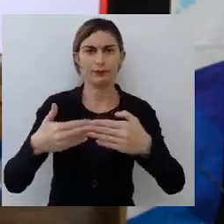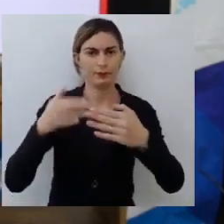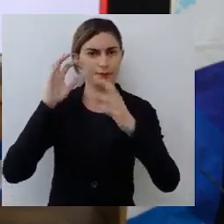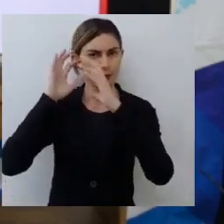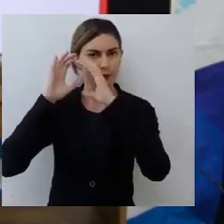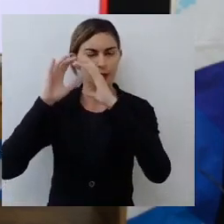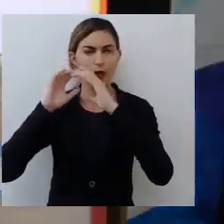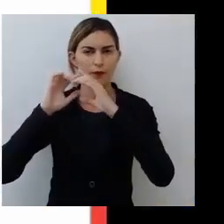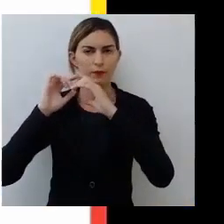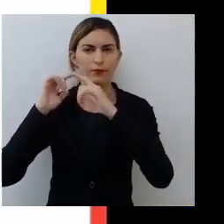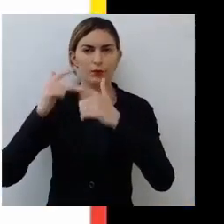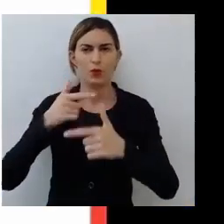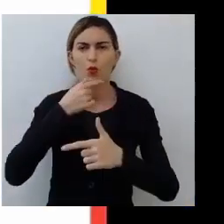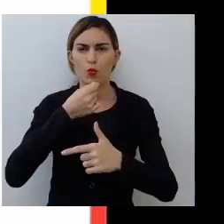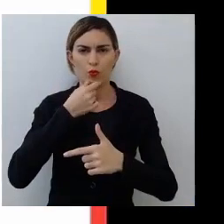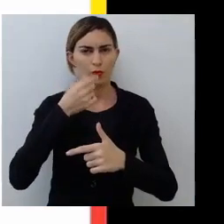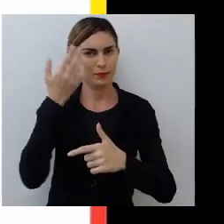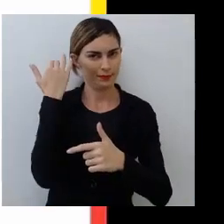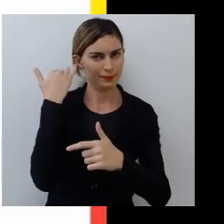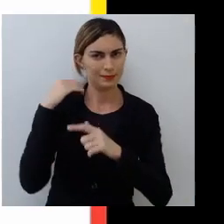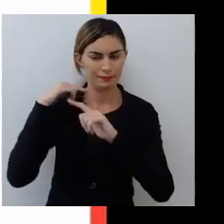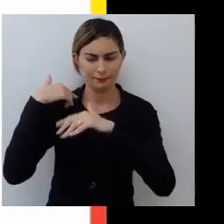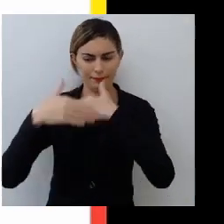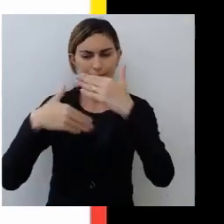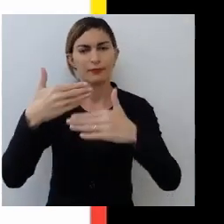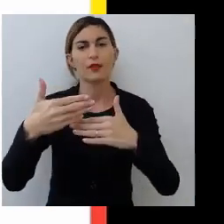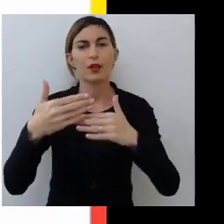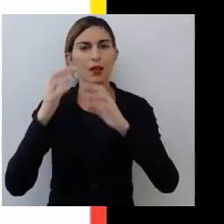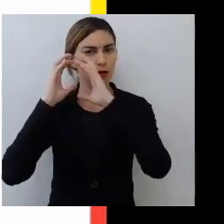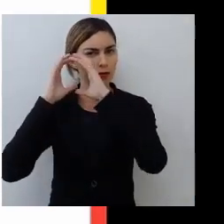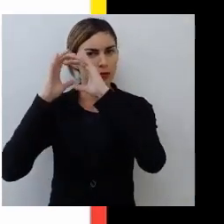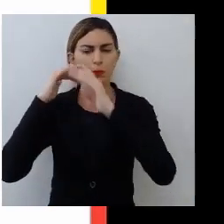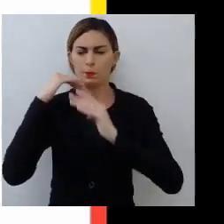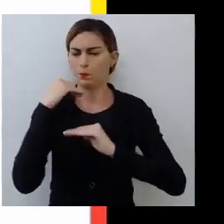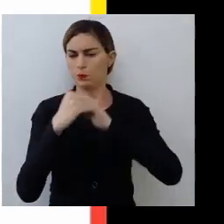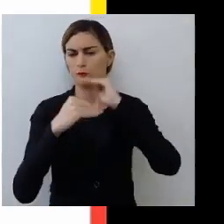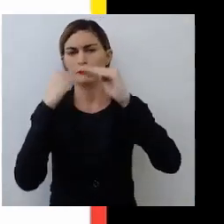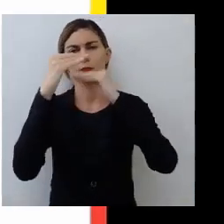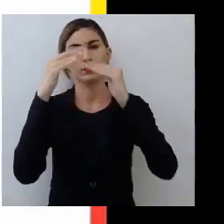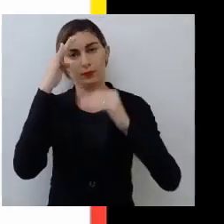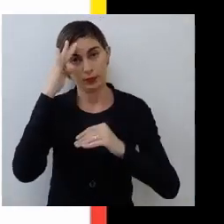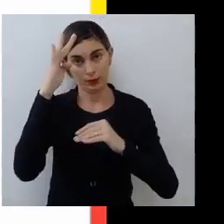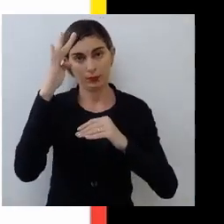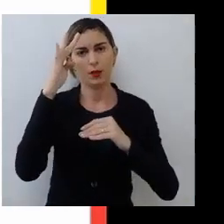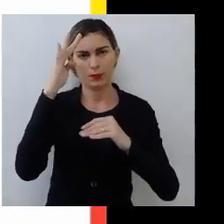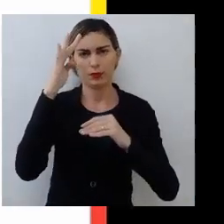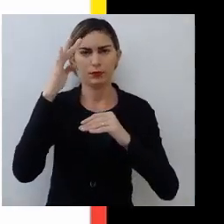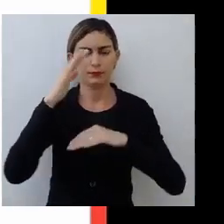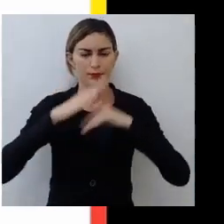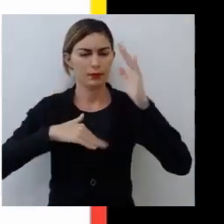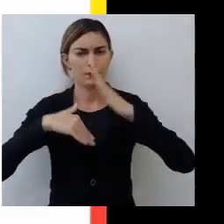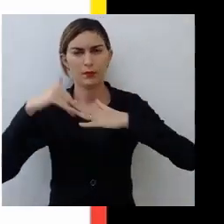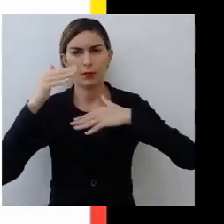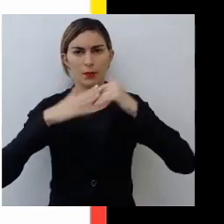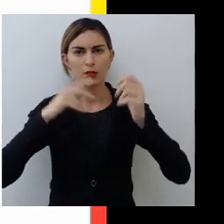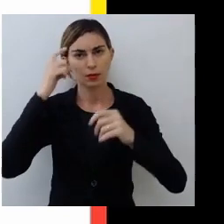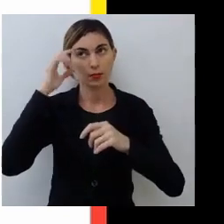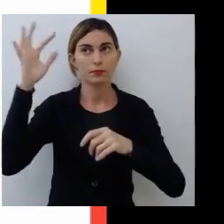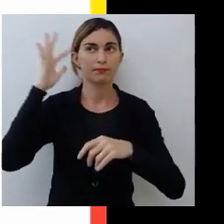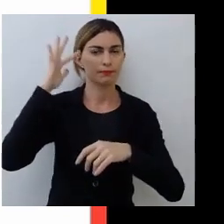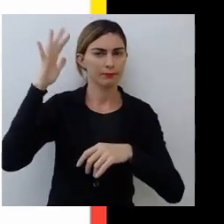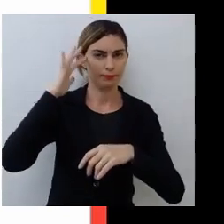linhas evolutivas do homem índio, ele se tornou bastante desenvolvido, principalmente na sua capacidade de